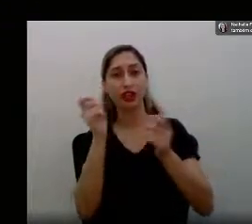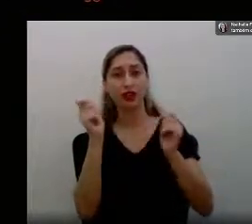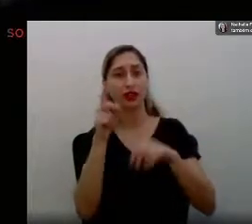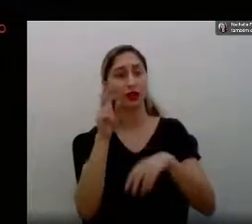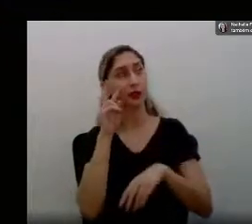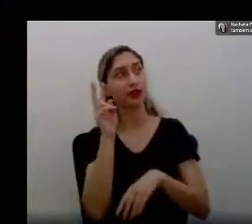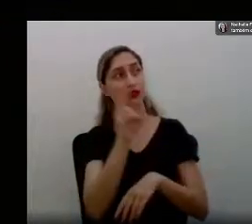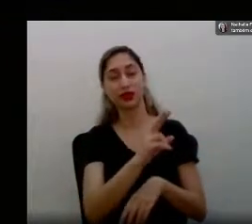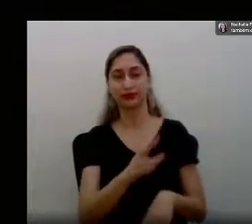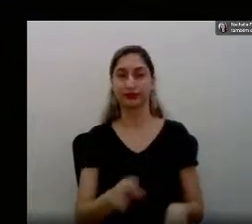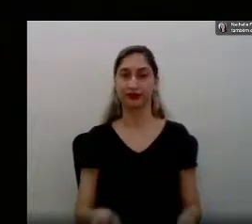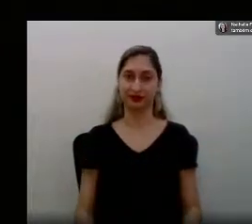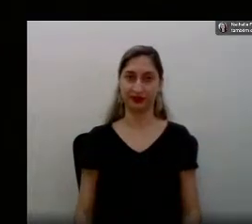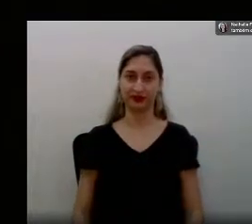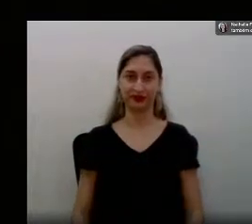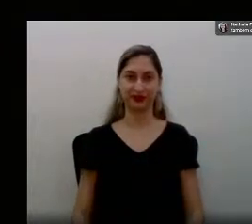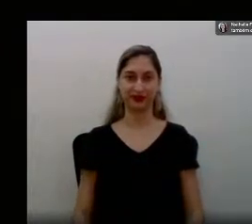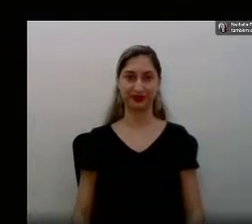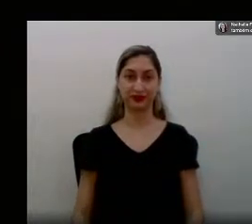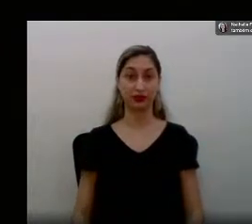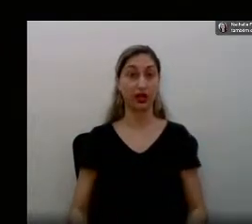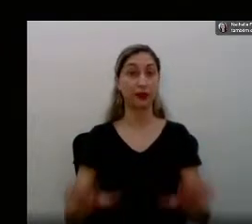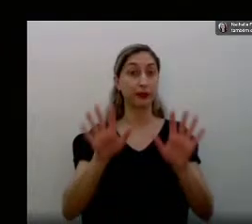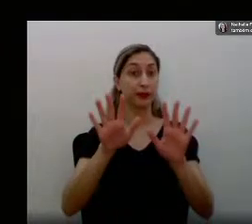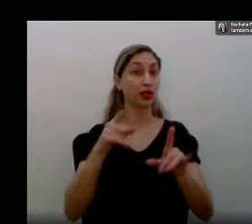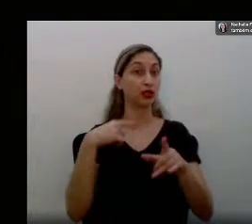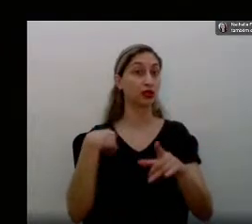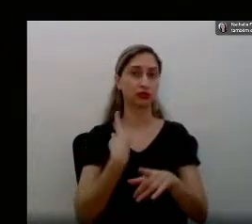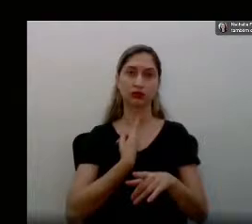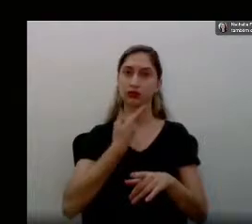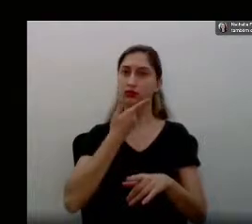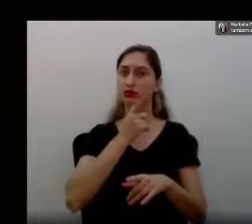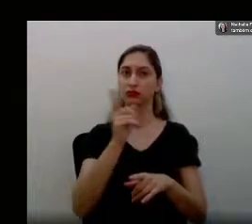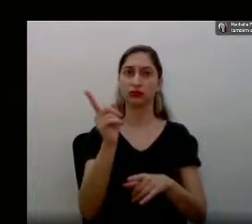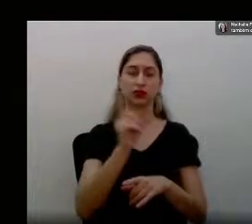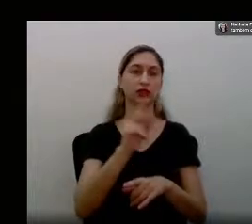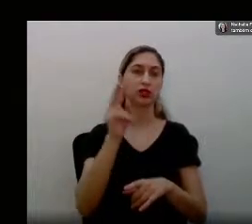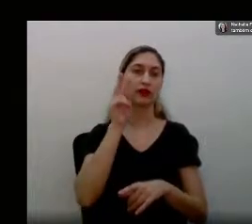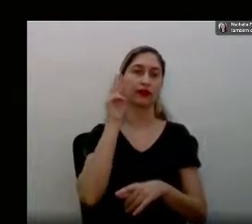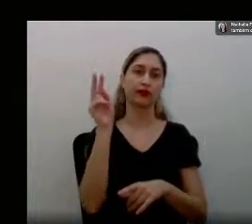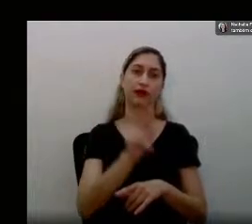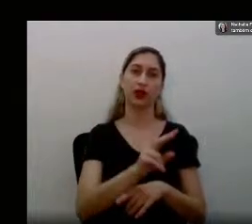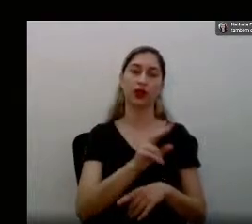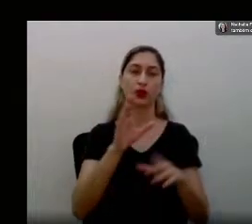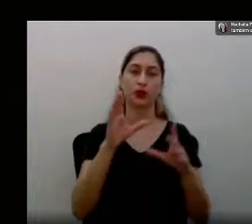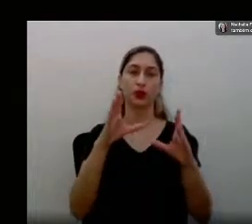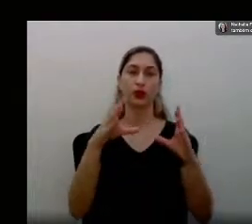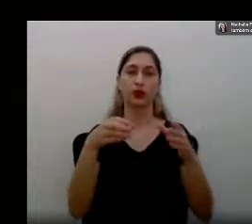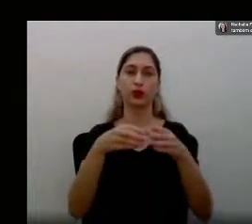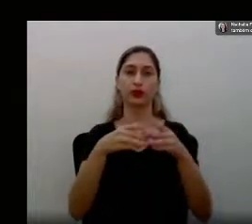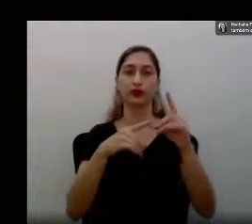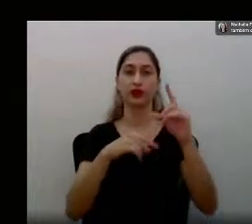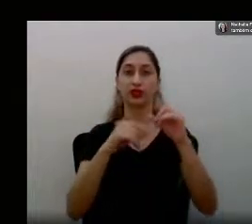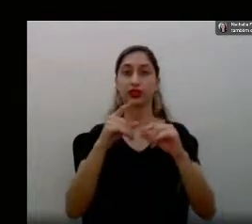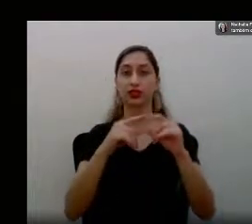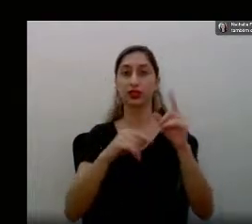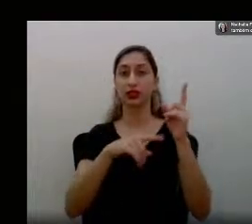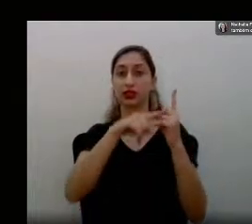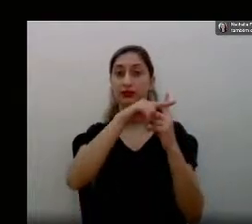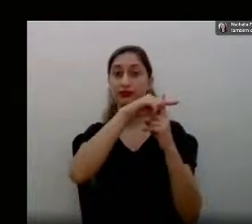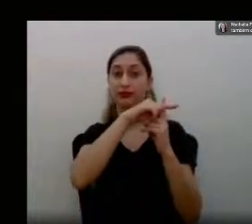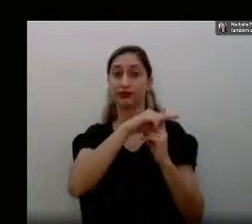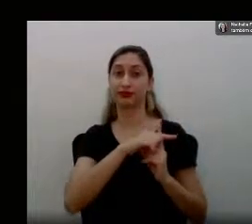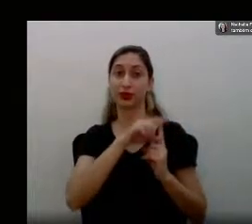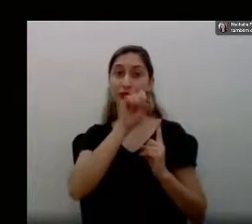em compensação uma coisa que a gente irão ver é o Cruzeiro do Sul tá então o Cruzeiro do Sul está nascendo